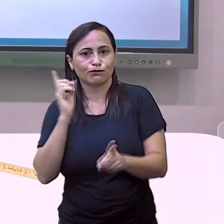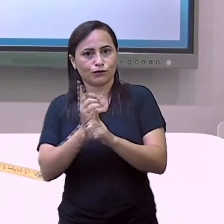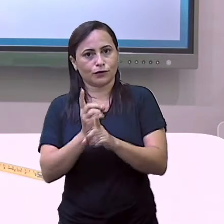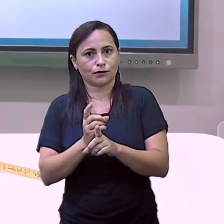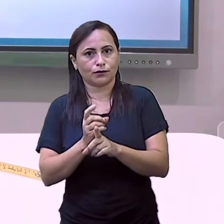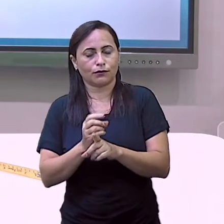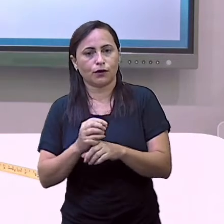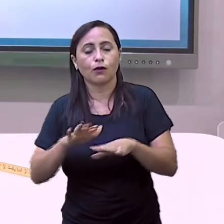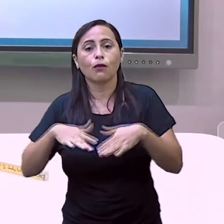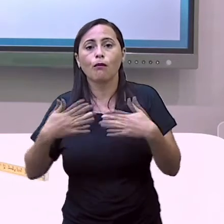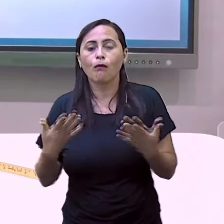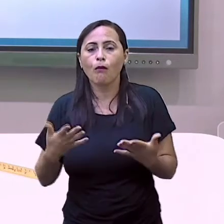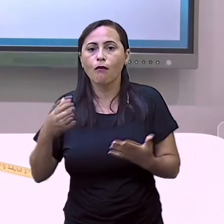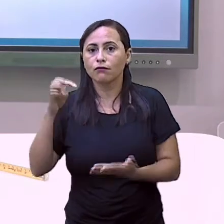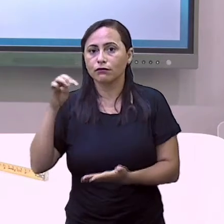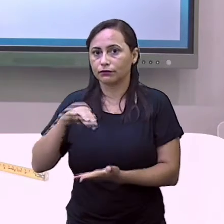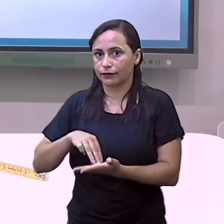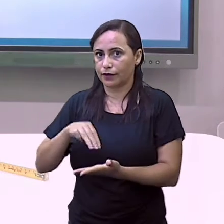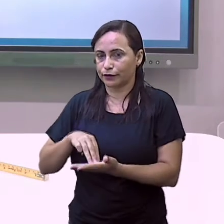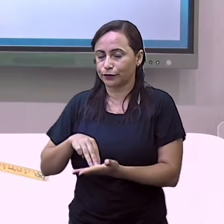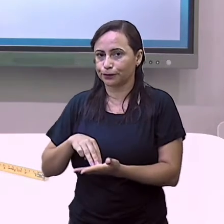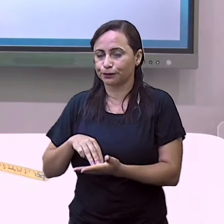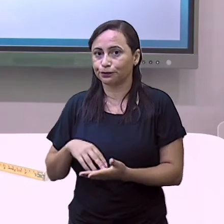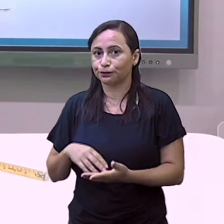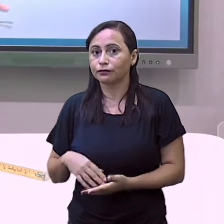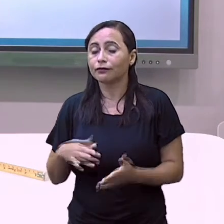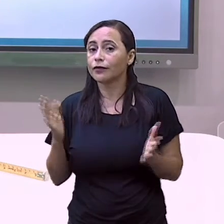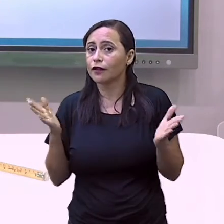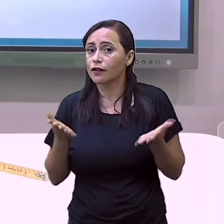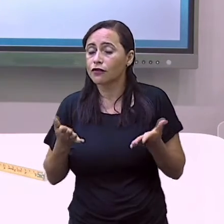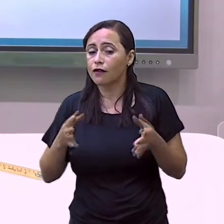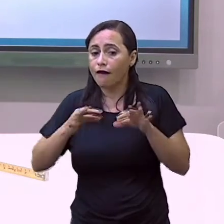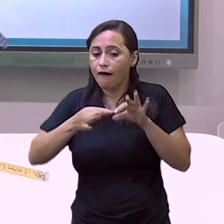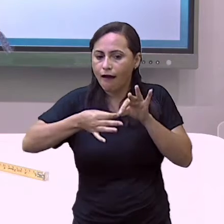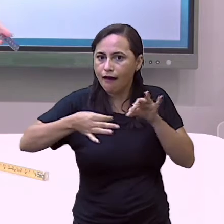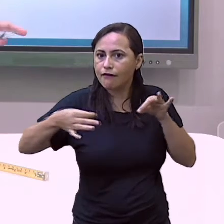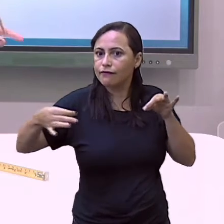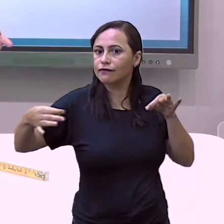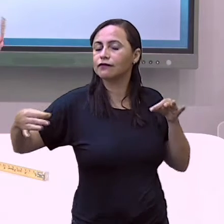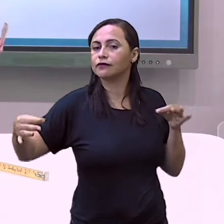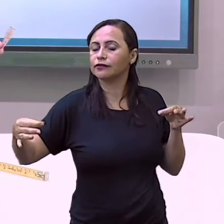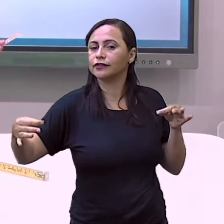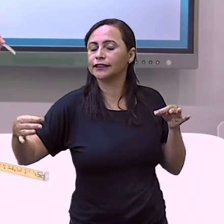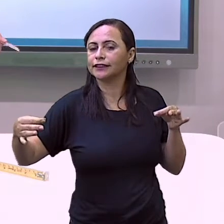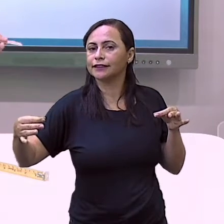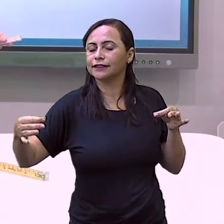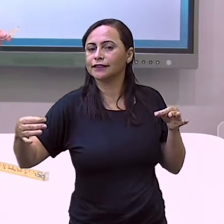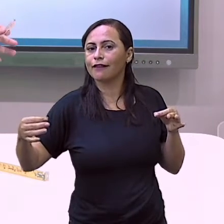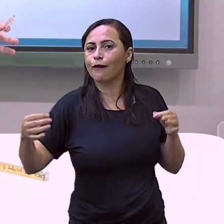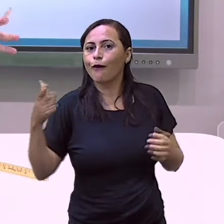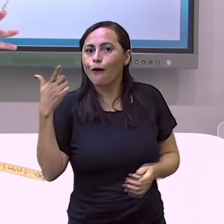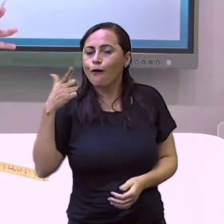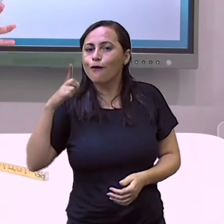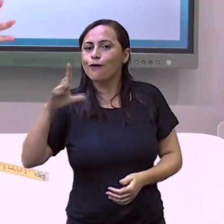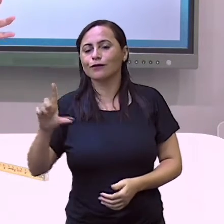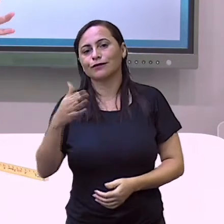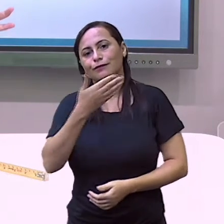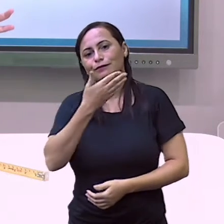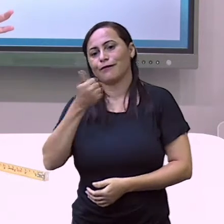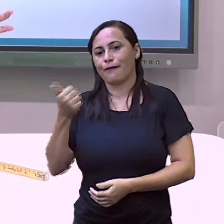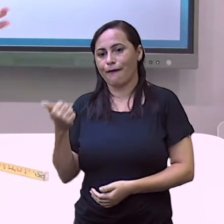fita, dependendo do tamanho da minha mesa, olha, ela vai conseguir cobrir quase toda a minha